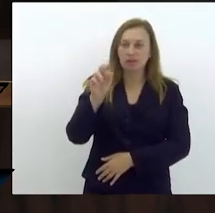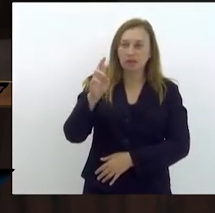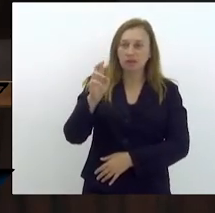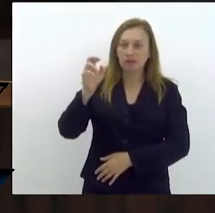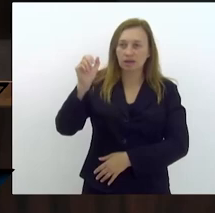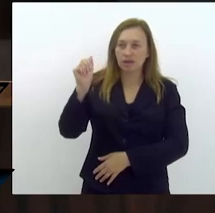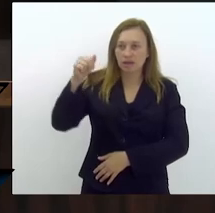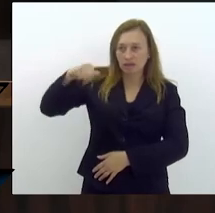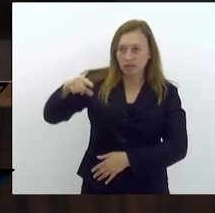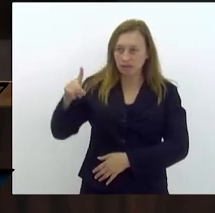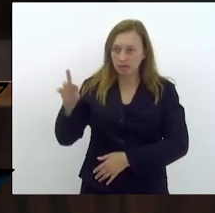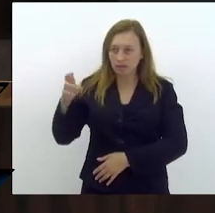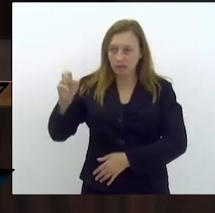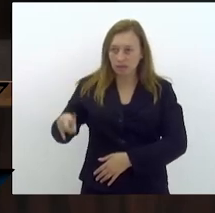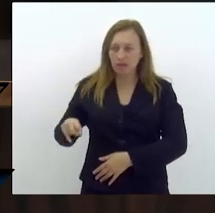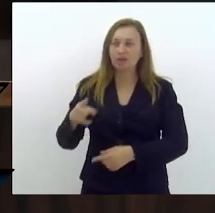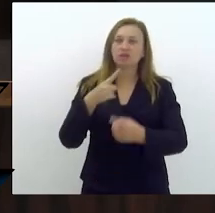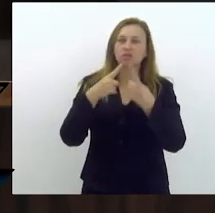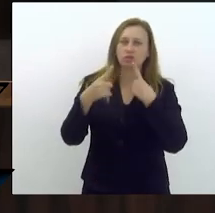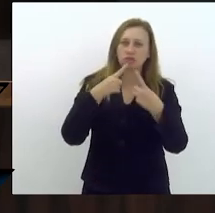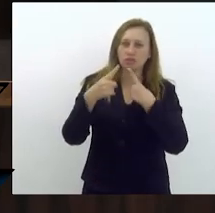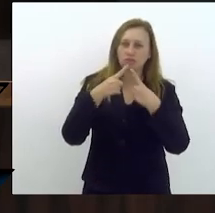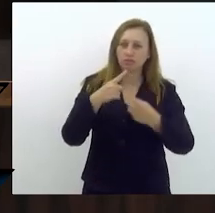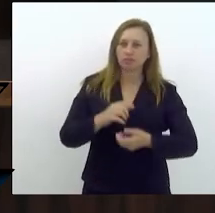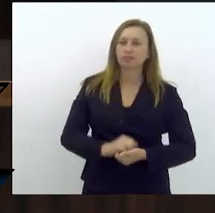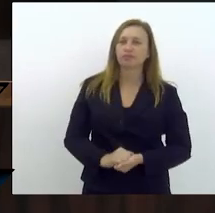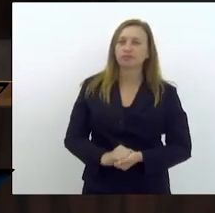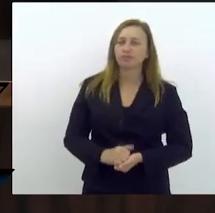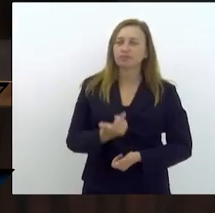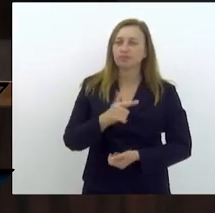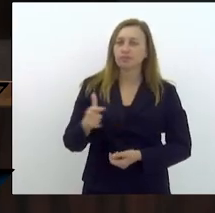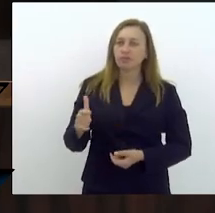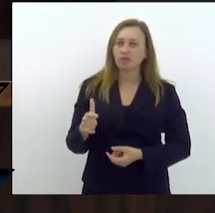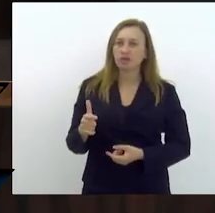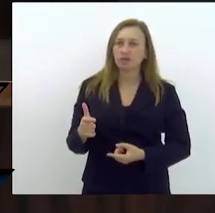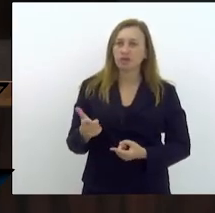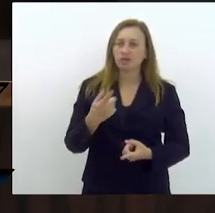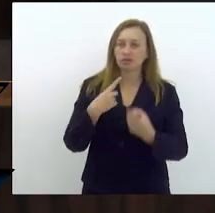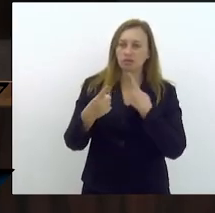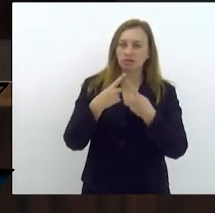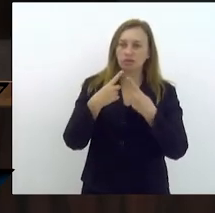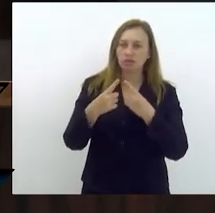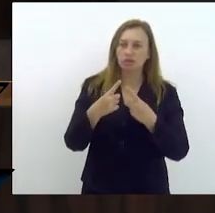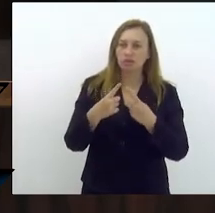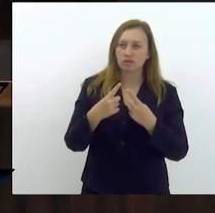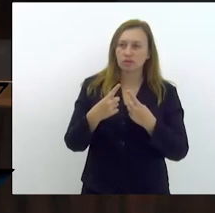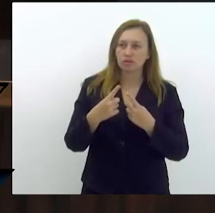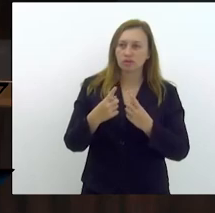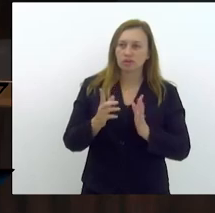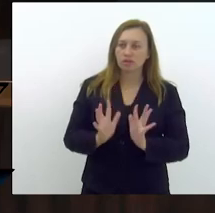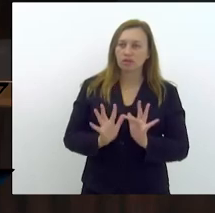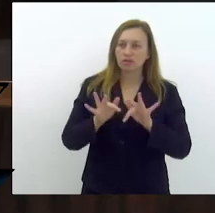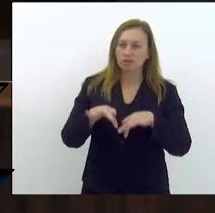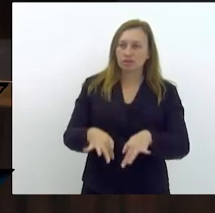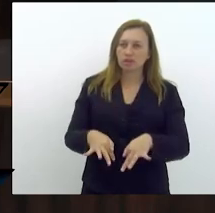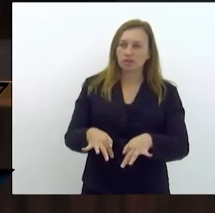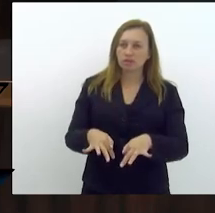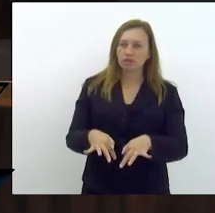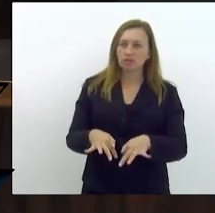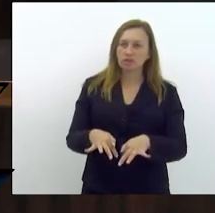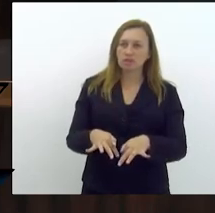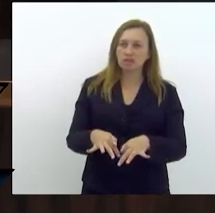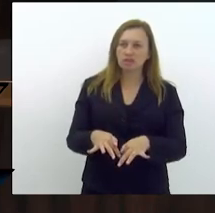em discussão não havendo com Quem Queira discutir encerrado a